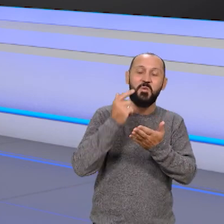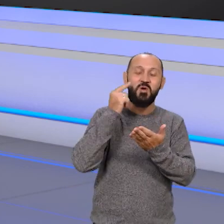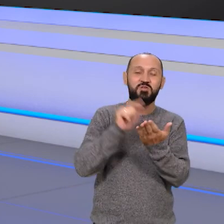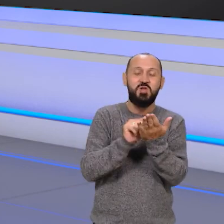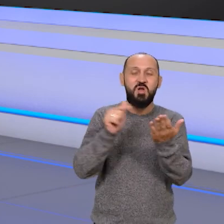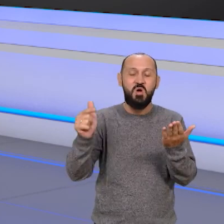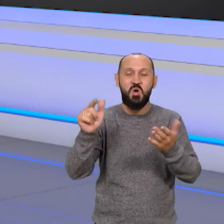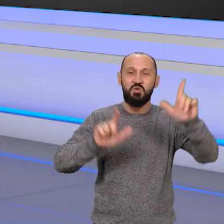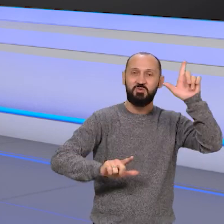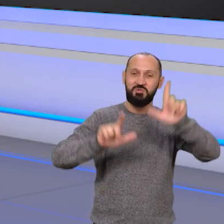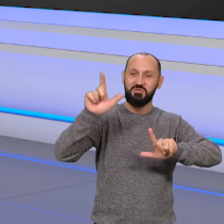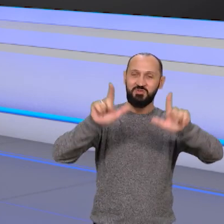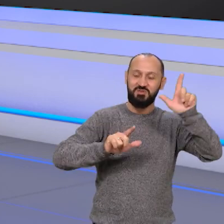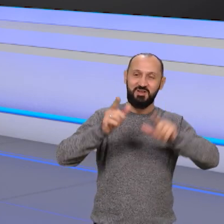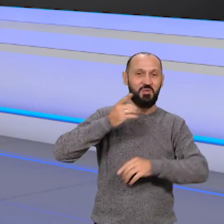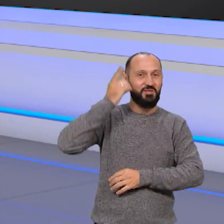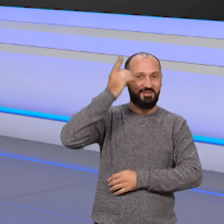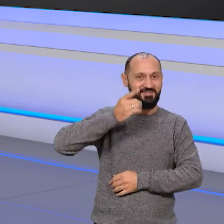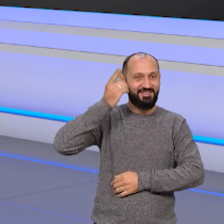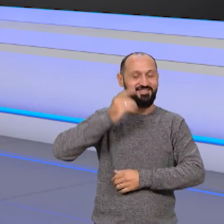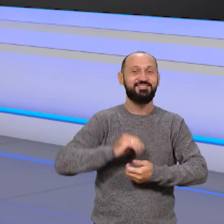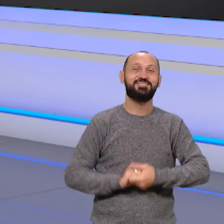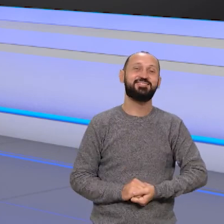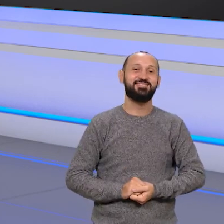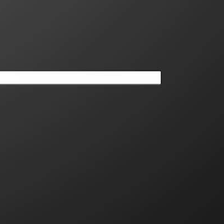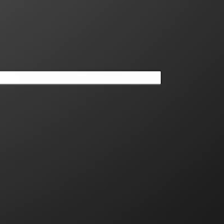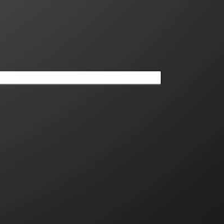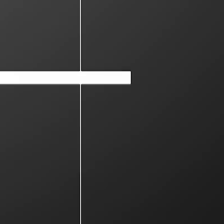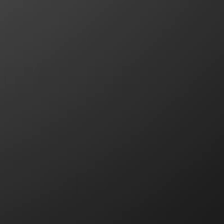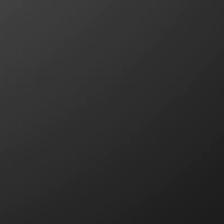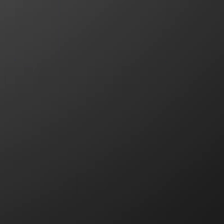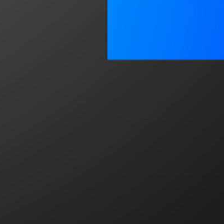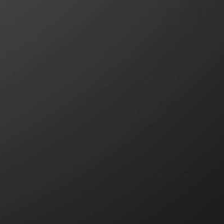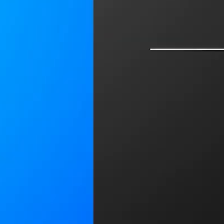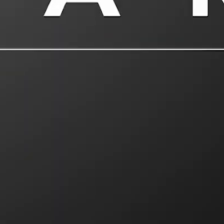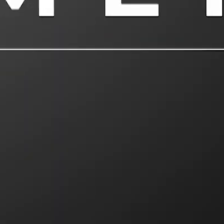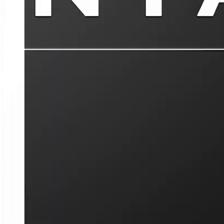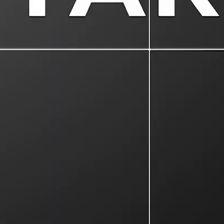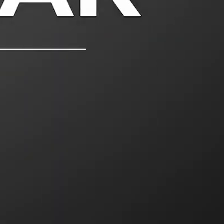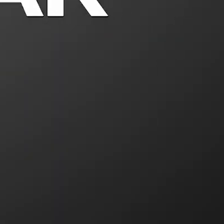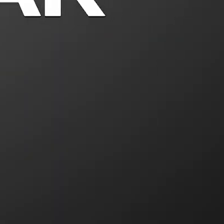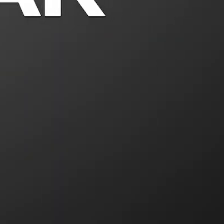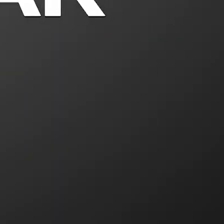Olá, começa agora mais uma edição do Jornal Parlamentar.